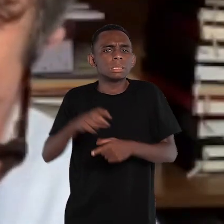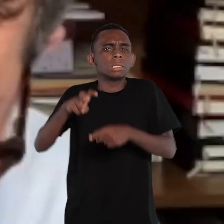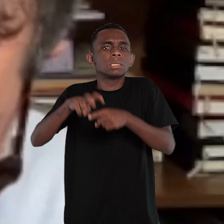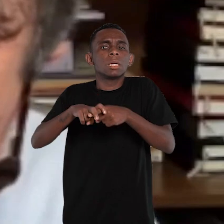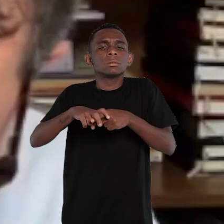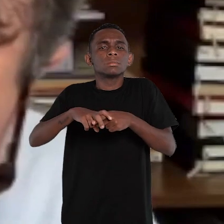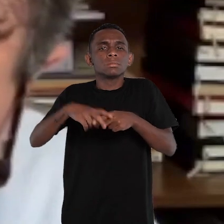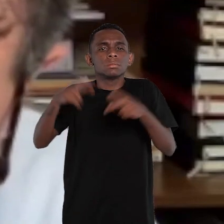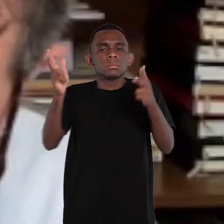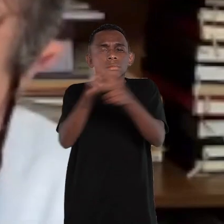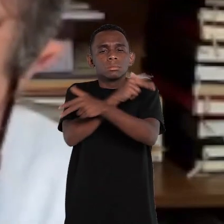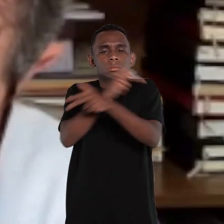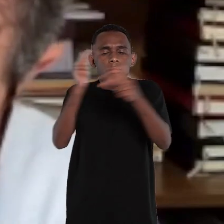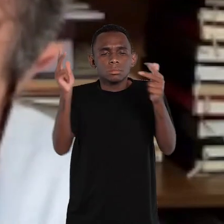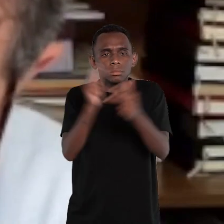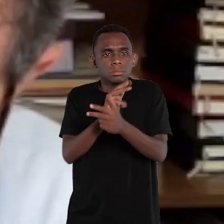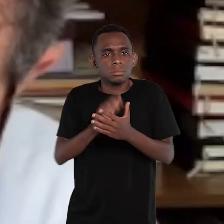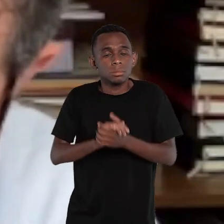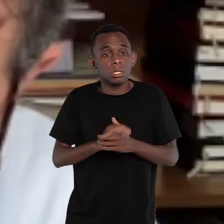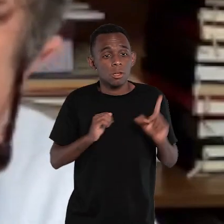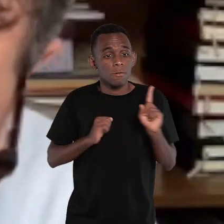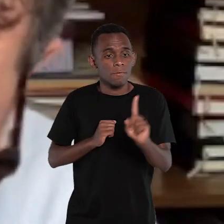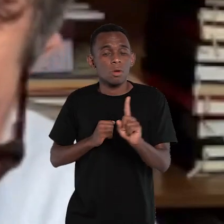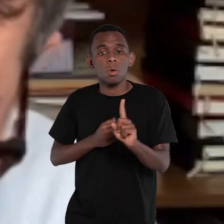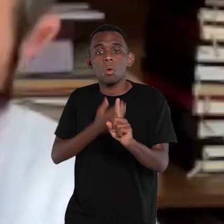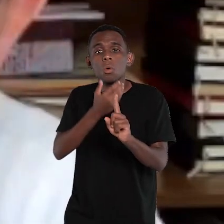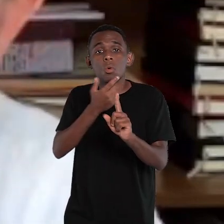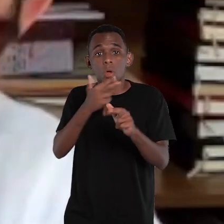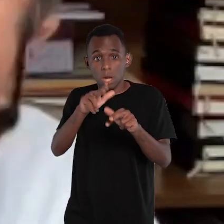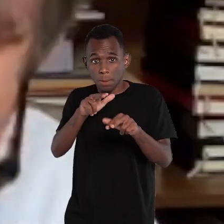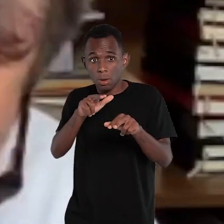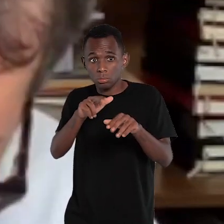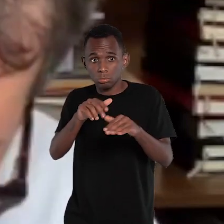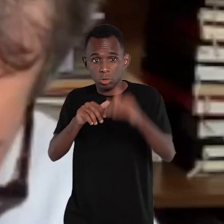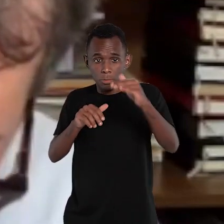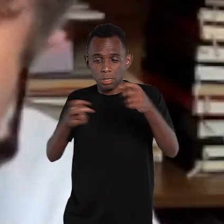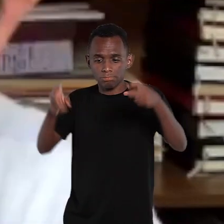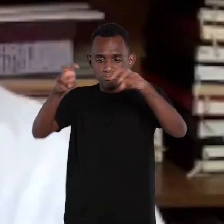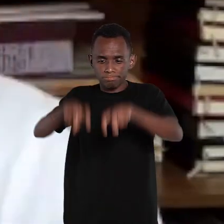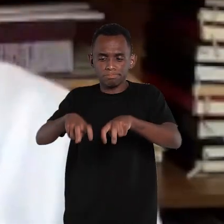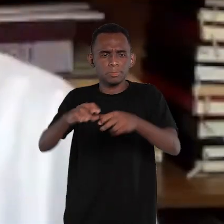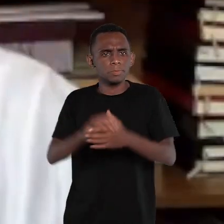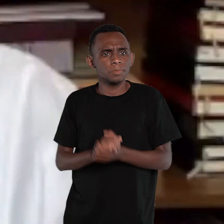fresca, como eles gostam de falar. Edu, o irmão do meio, sentou-se ao seu lado.